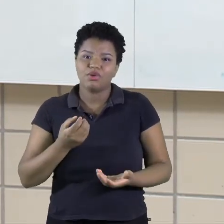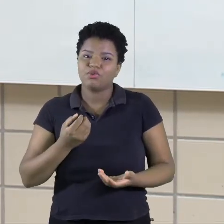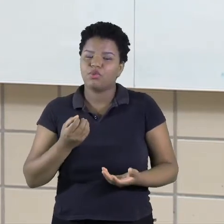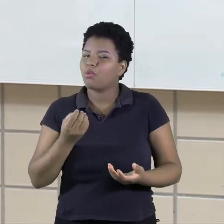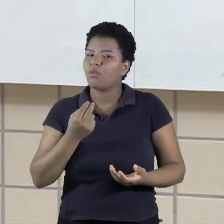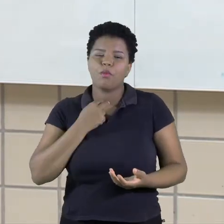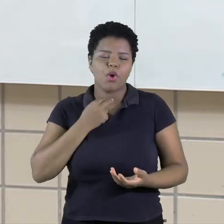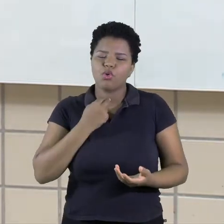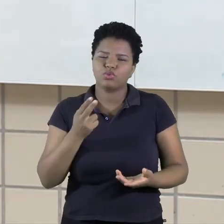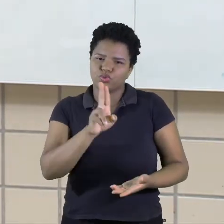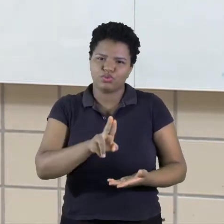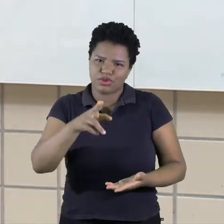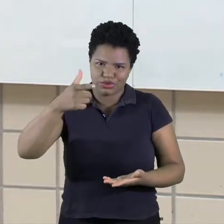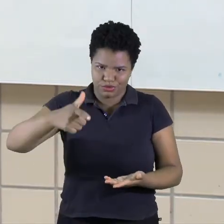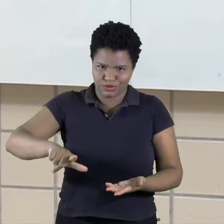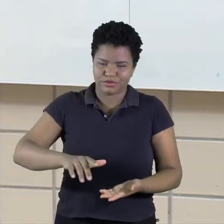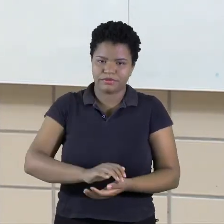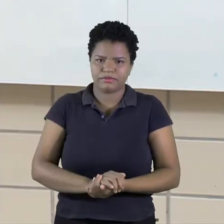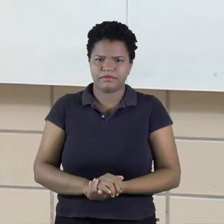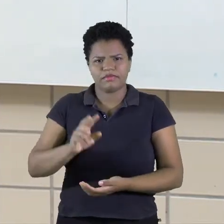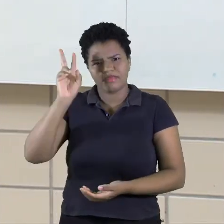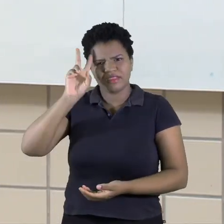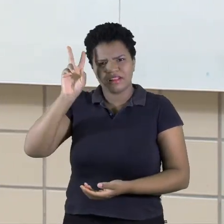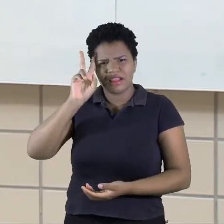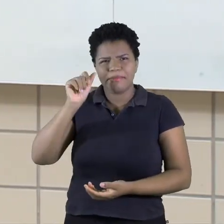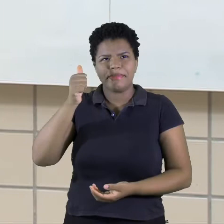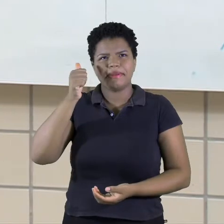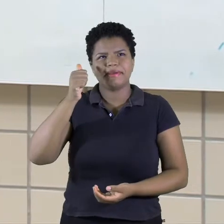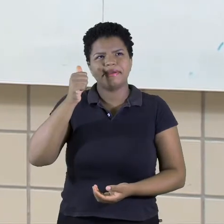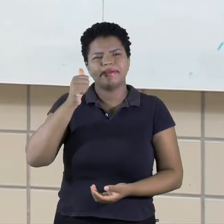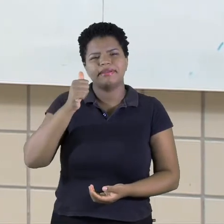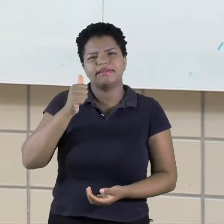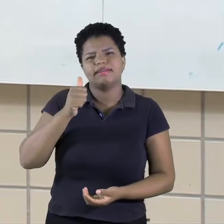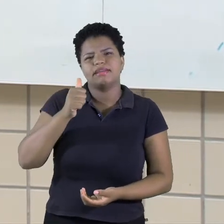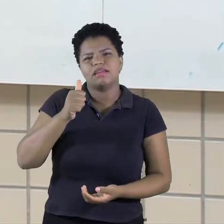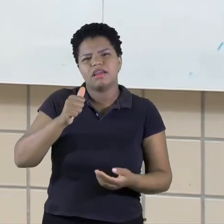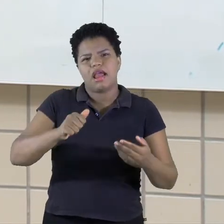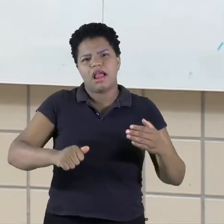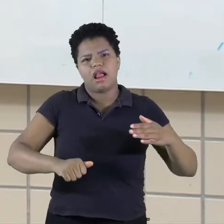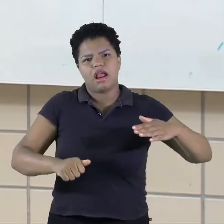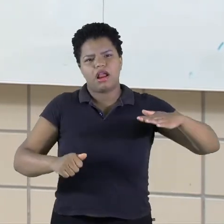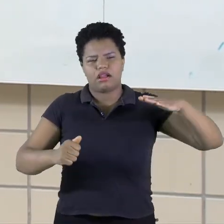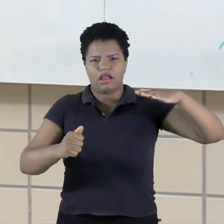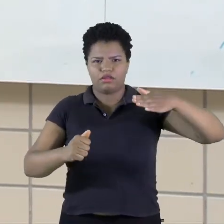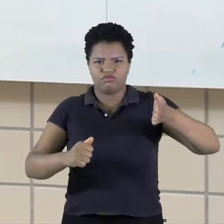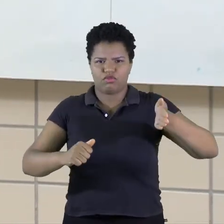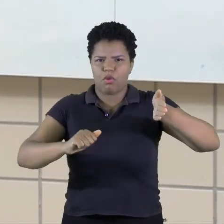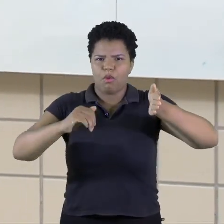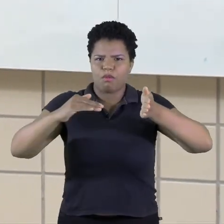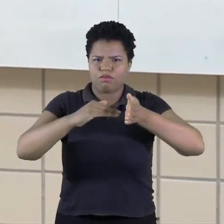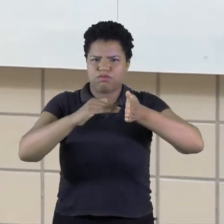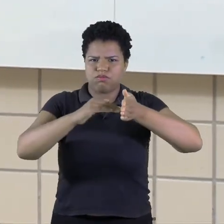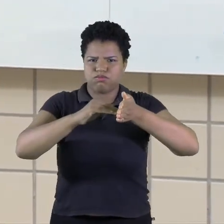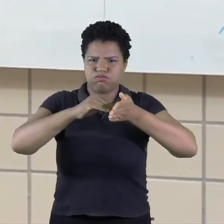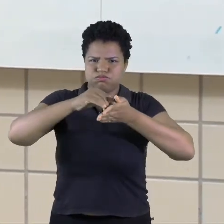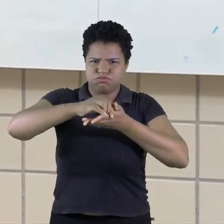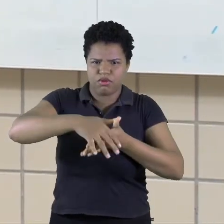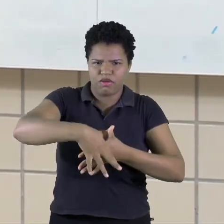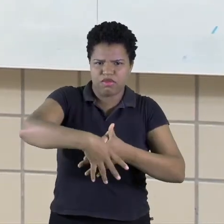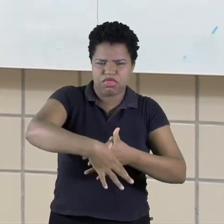daquela mina que estourou lá em Brumadinho, em Minas? Vocês lembram daquele impacto ambiental que sofreu? Seres